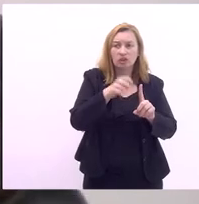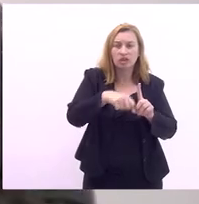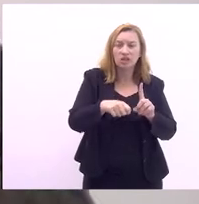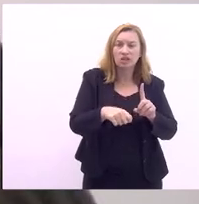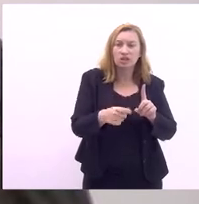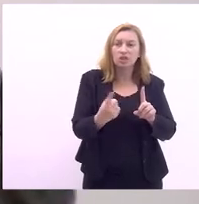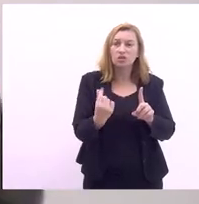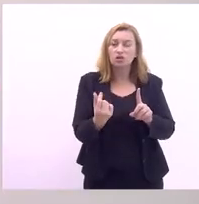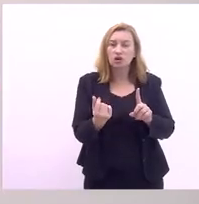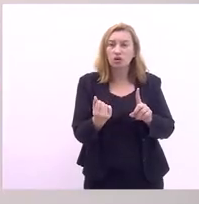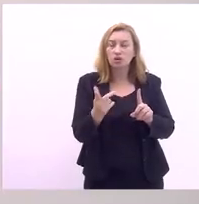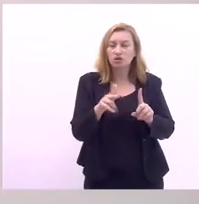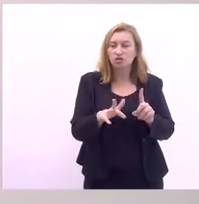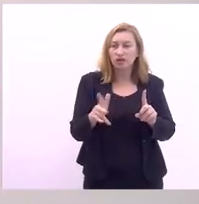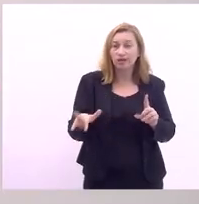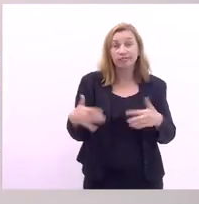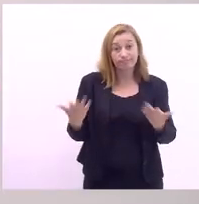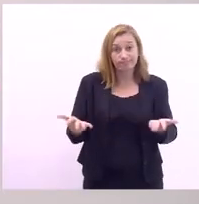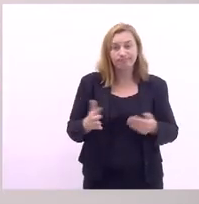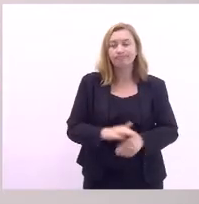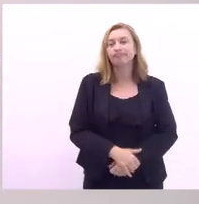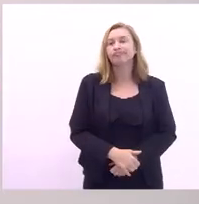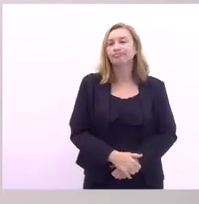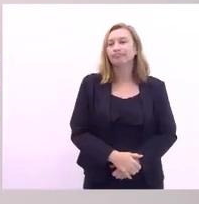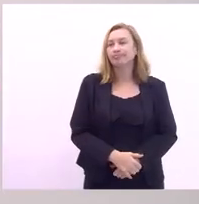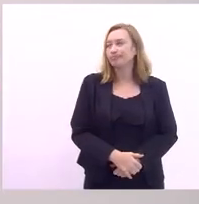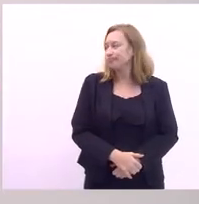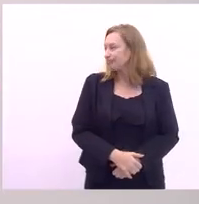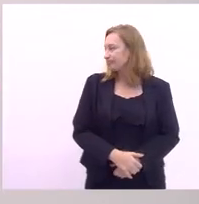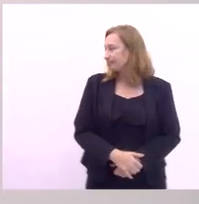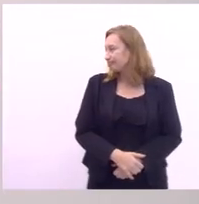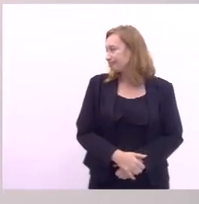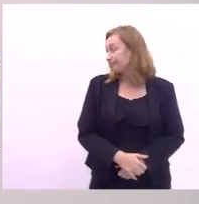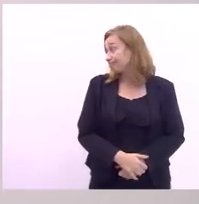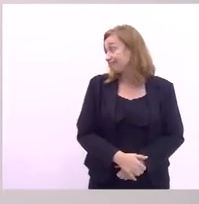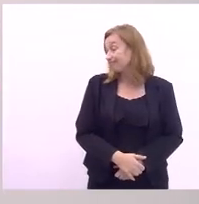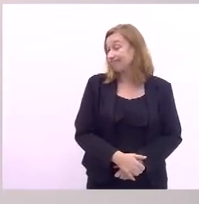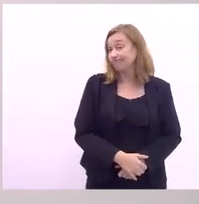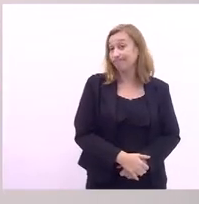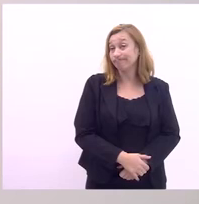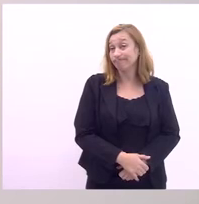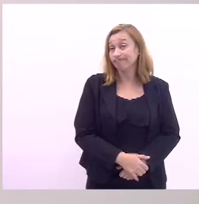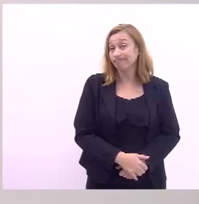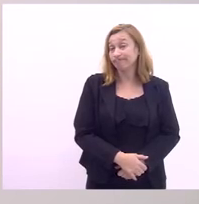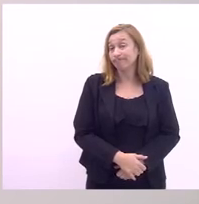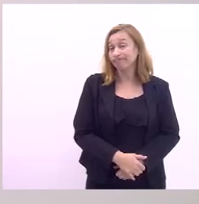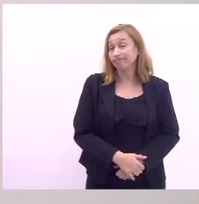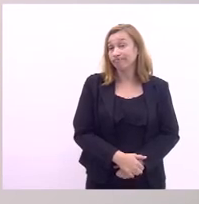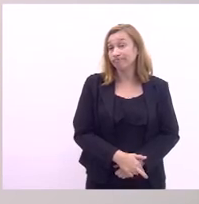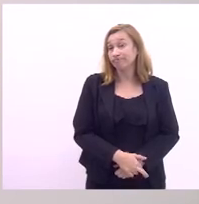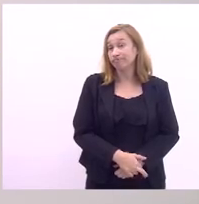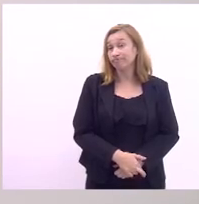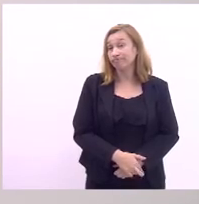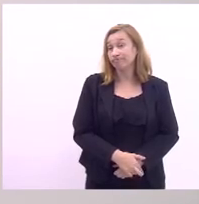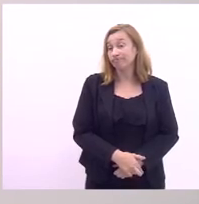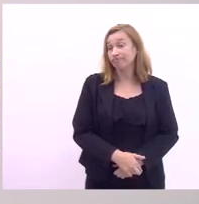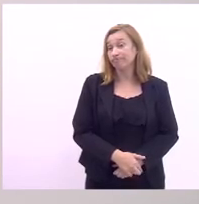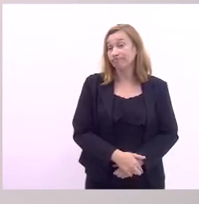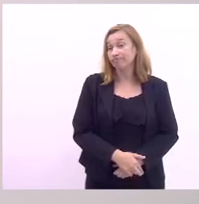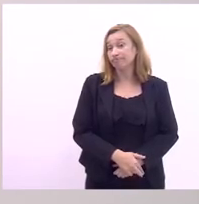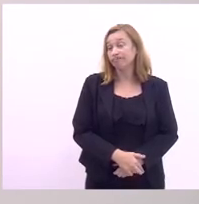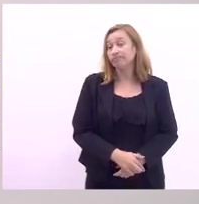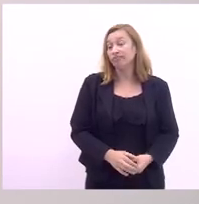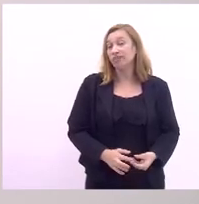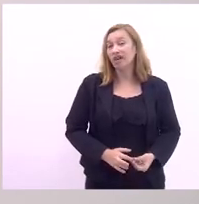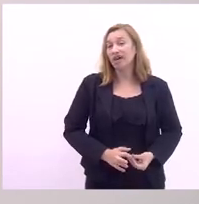estratosfera. Então, principalmente, Paulo, em relação a Petrópolis. Eles estão cobrando a estimativa de R$ 57 para quem vendeu